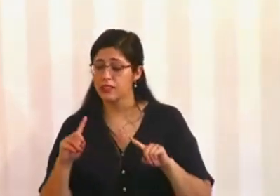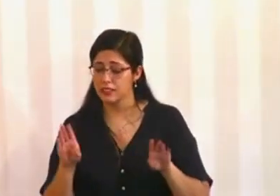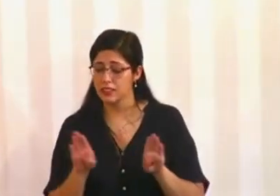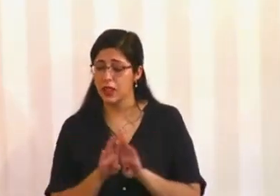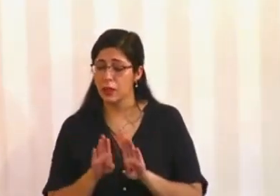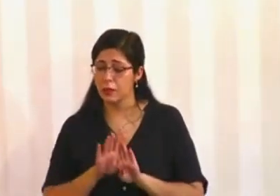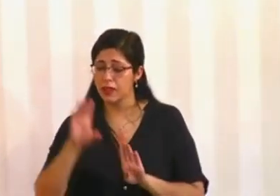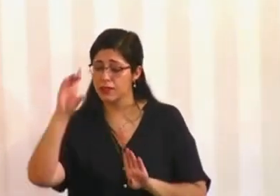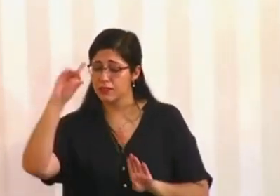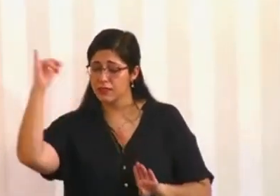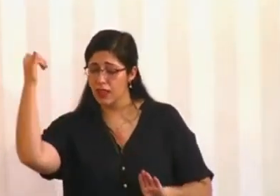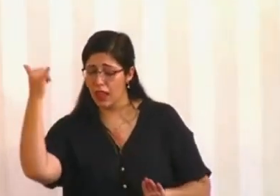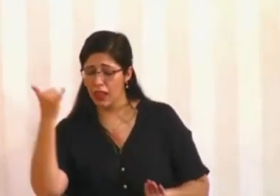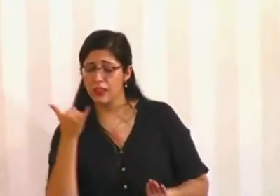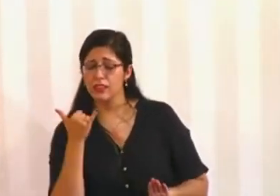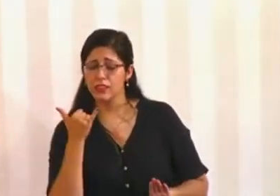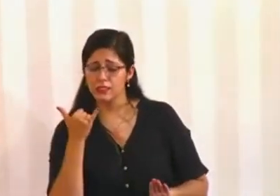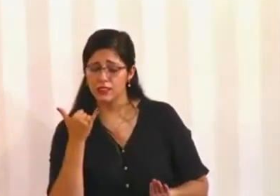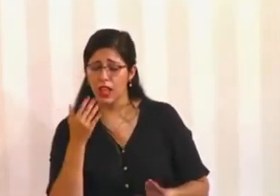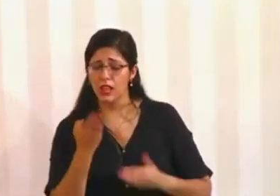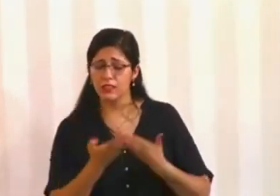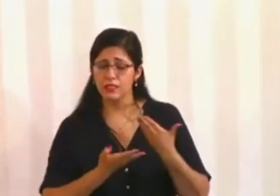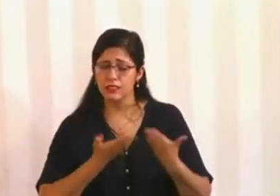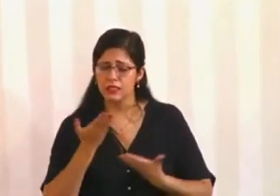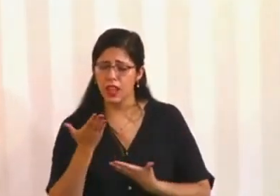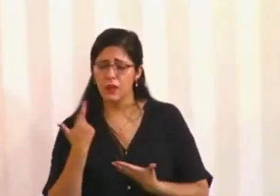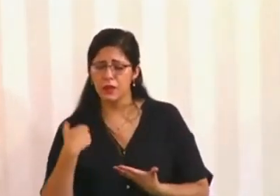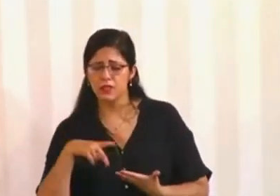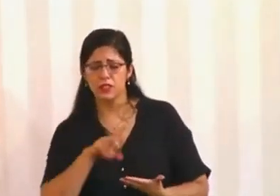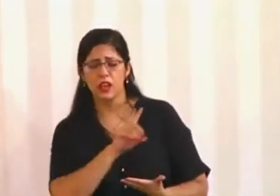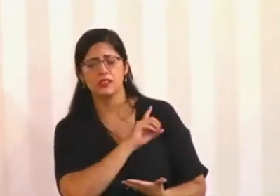Ele está dizendo para você nesta manhã, meu servo, minha serva,